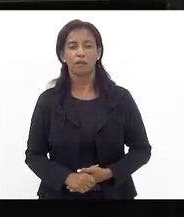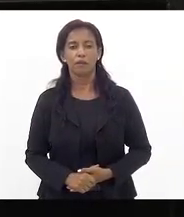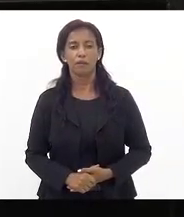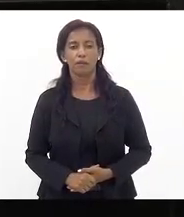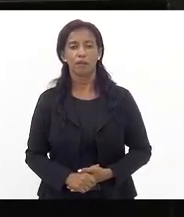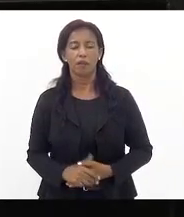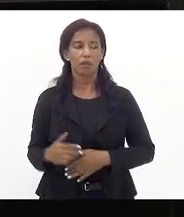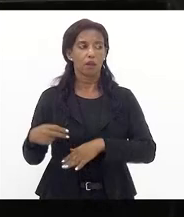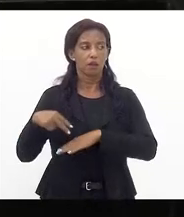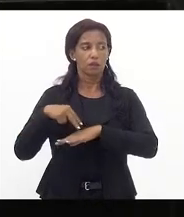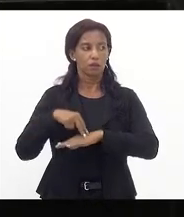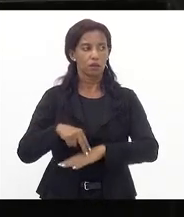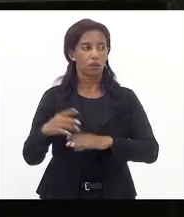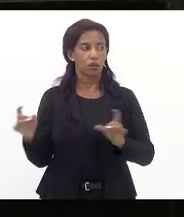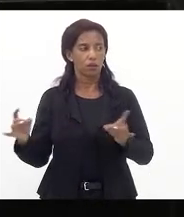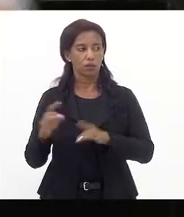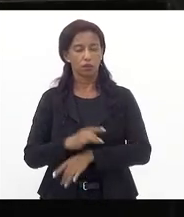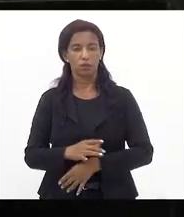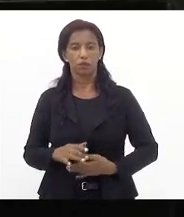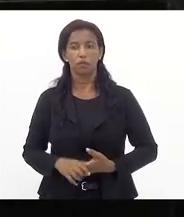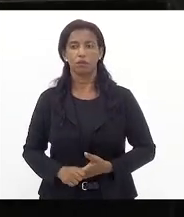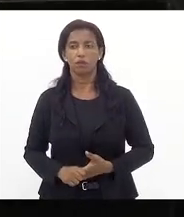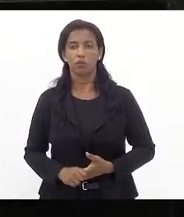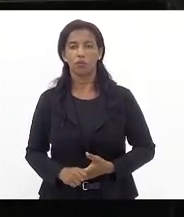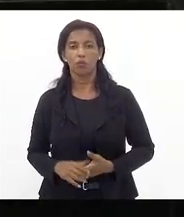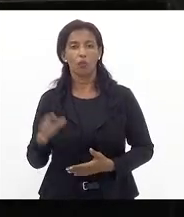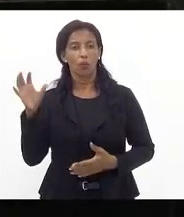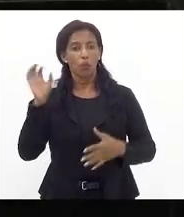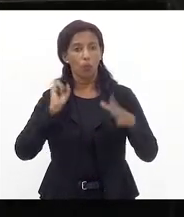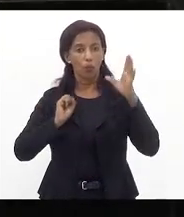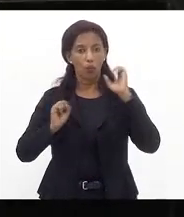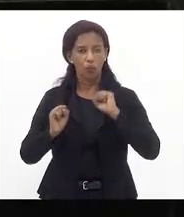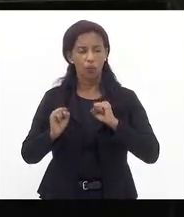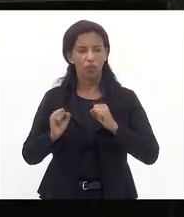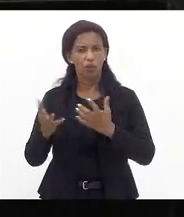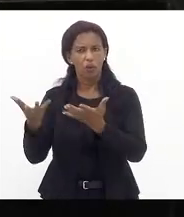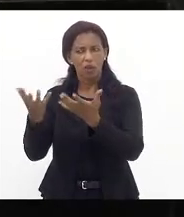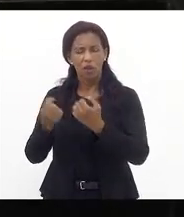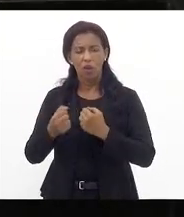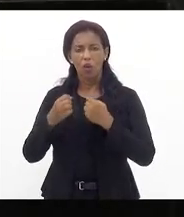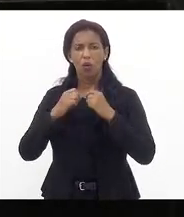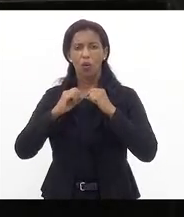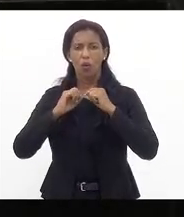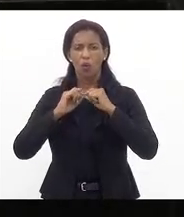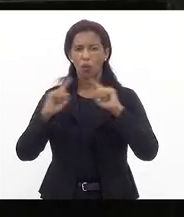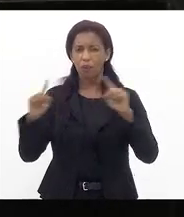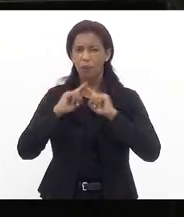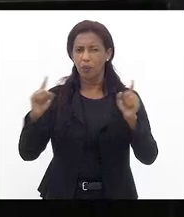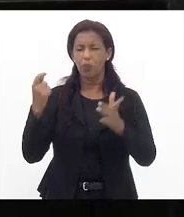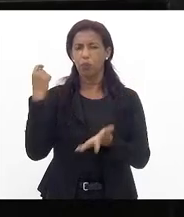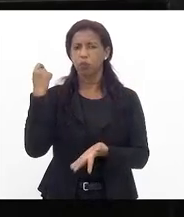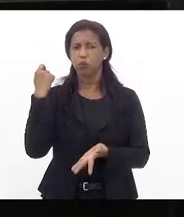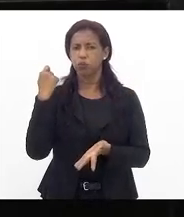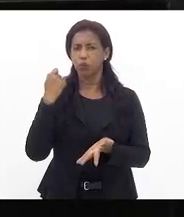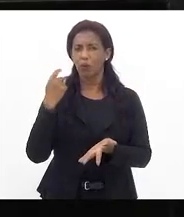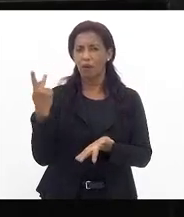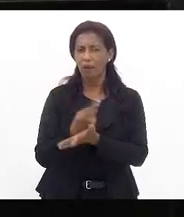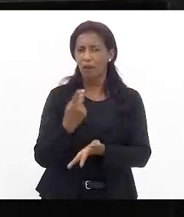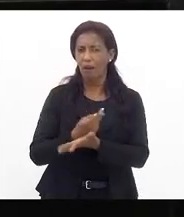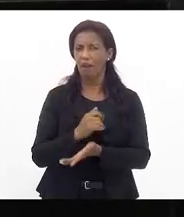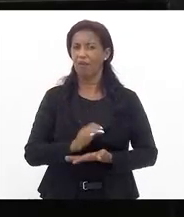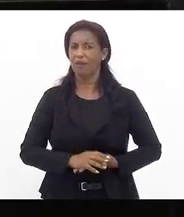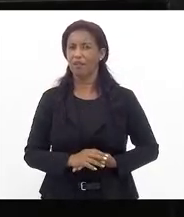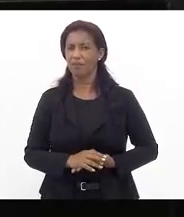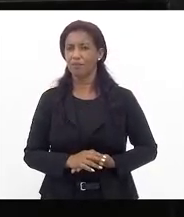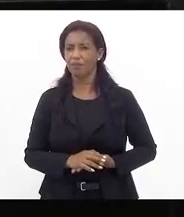se apresenta, se coloca à disposição, ouvindo, recebendo críticas muitas vezes duras, injustas. Deputado